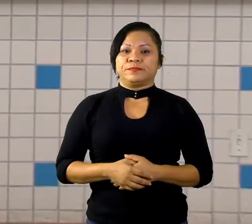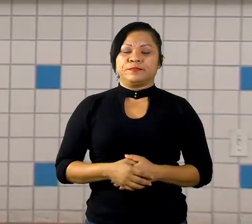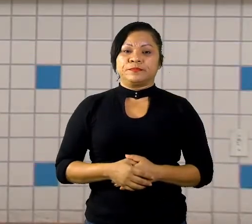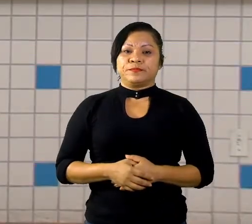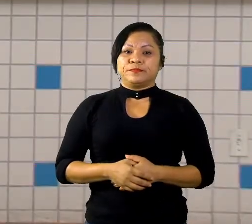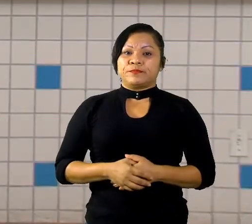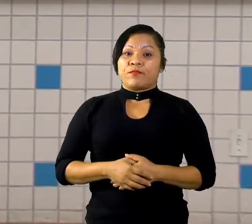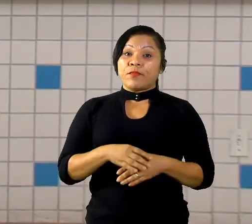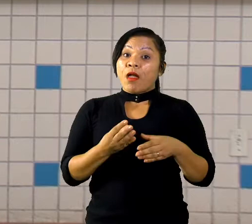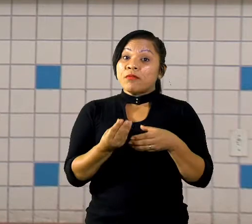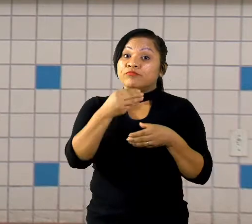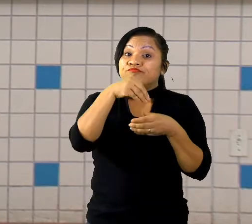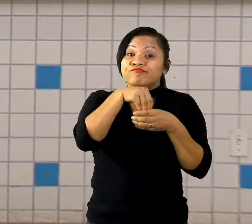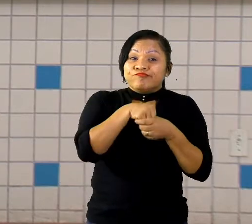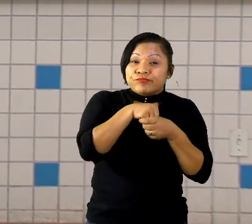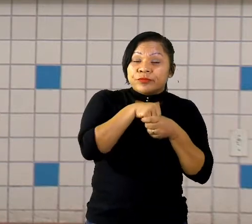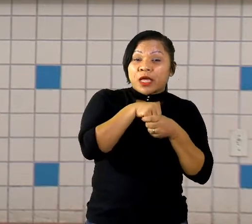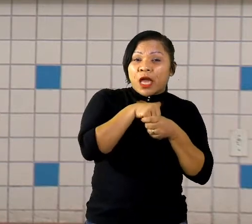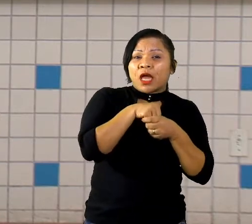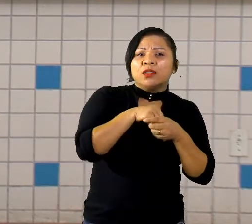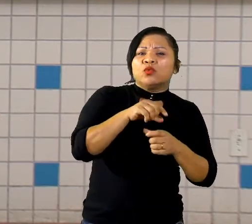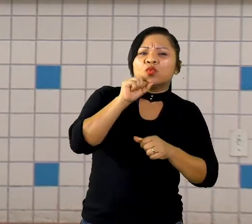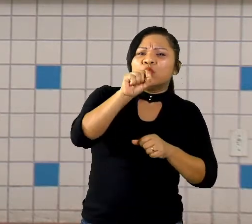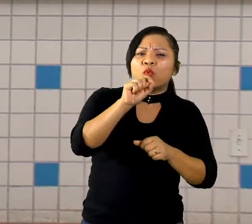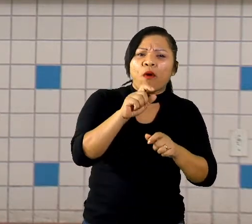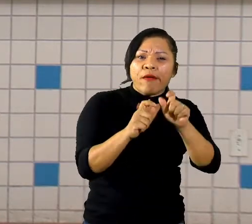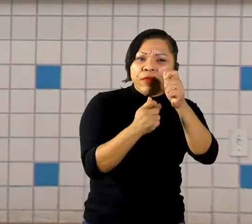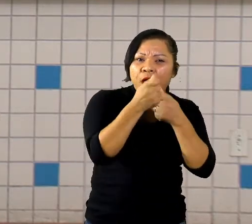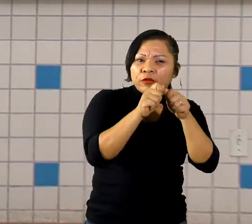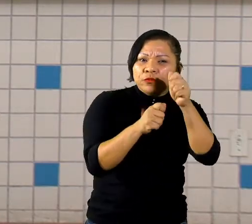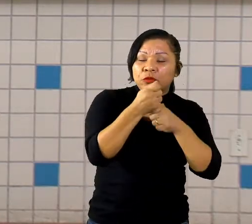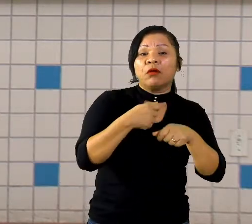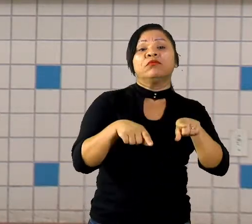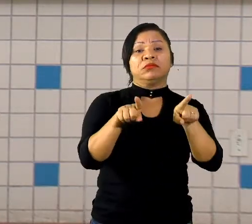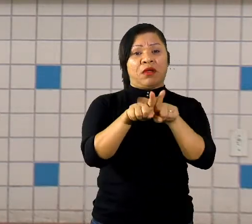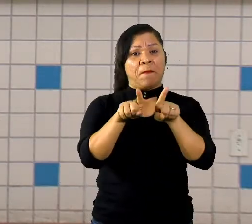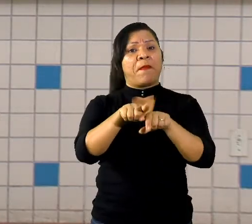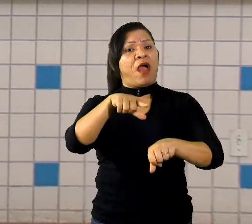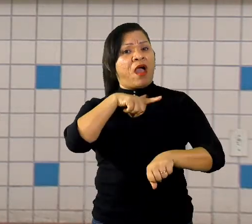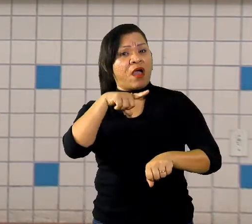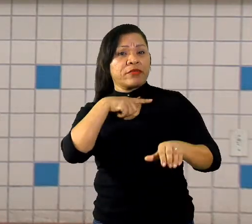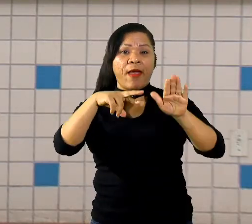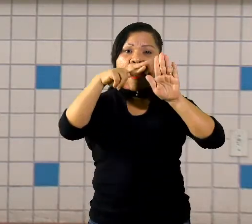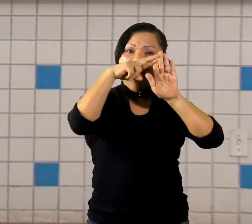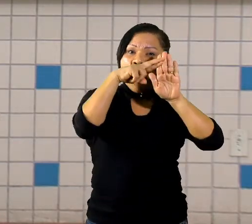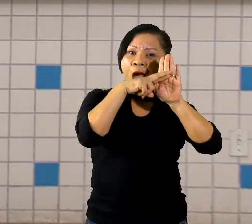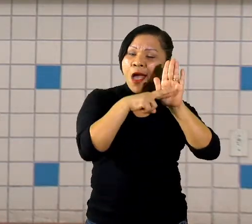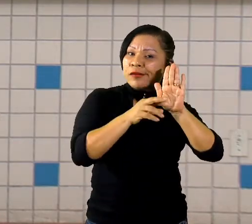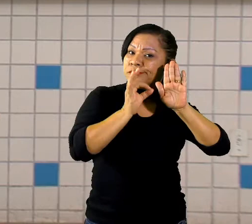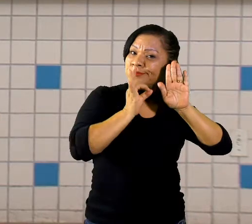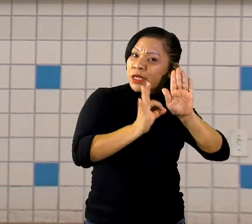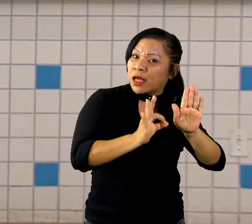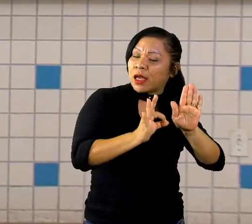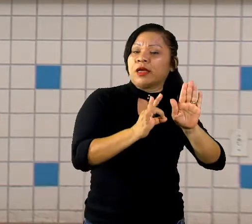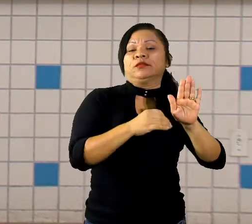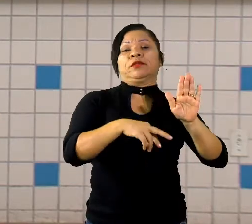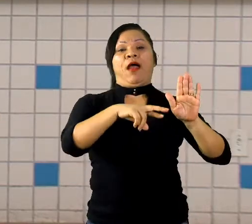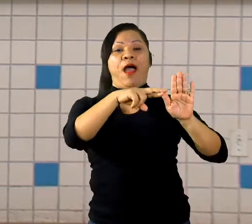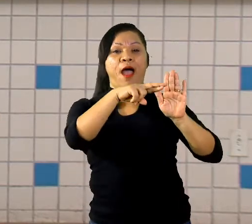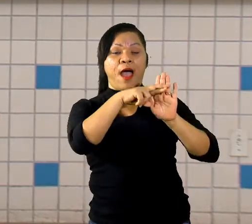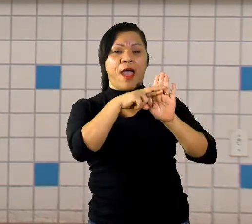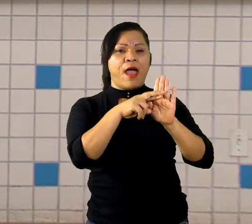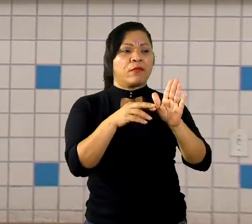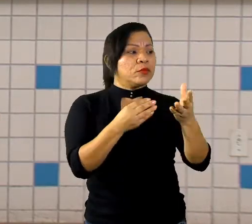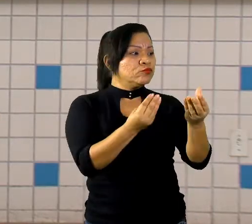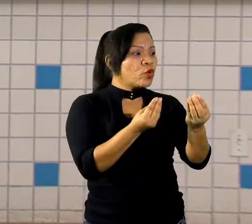E dentro da função administrativa, também existem regras bem definidas. Regras sobre como